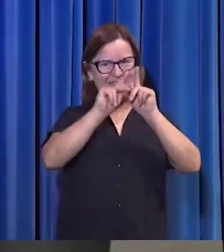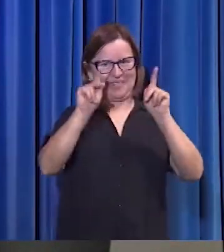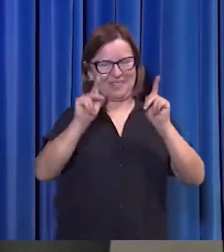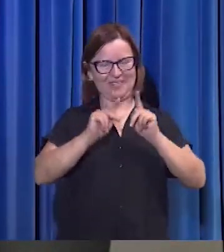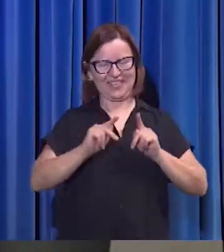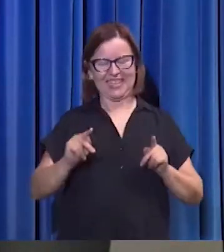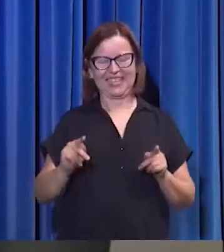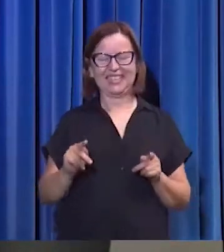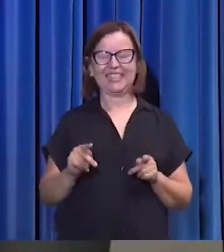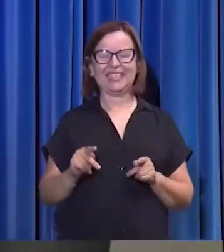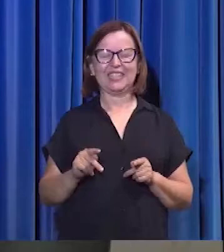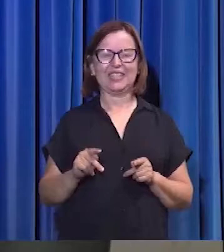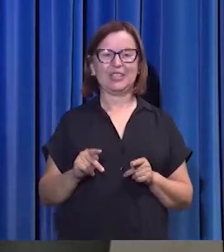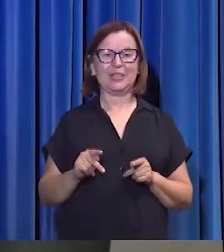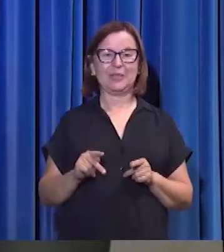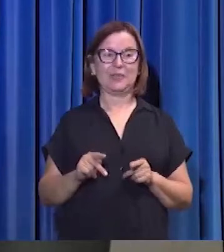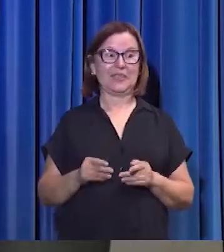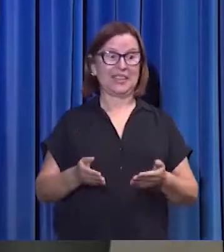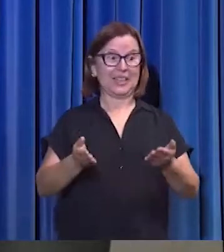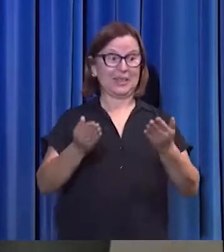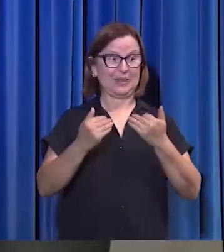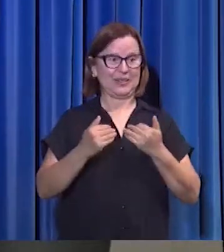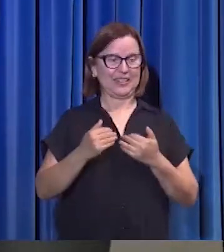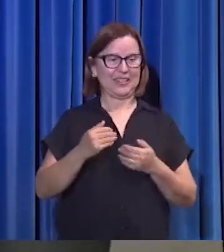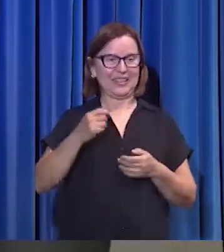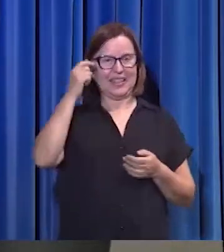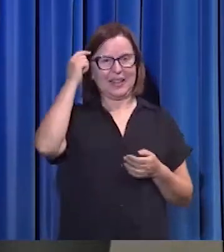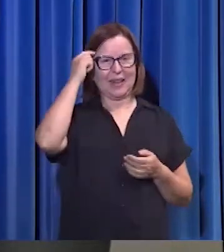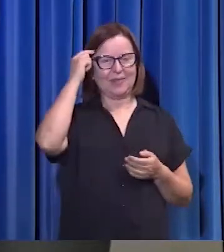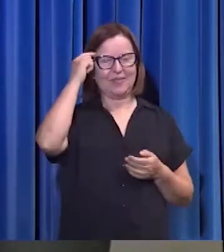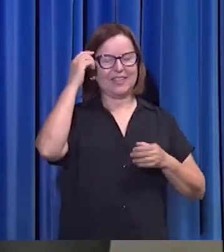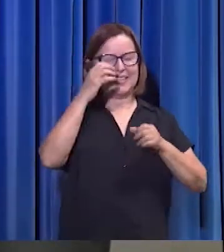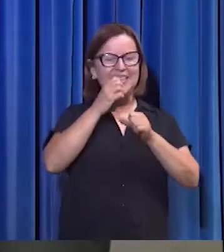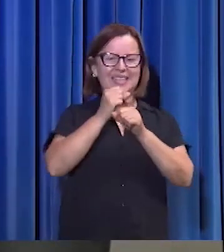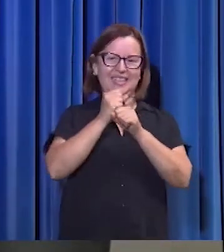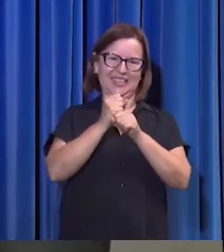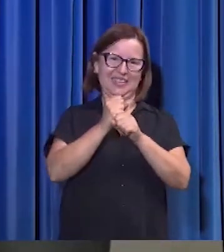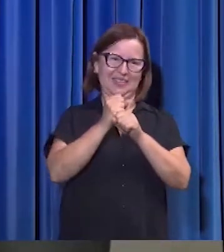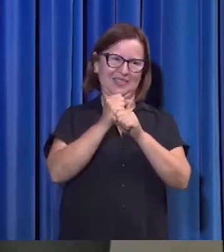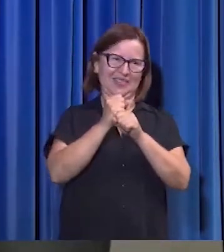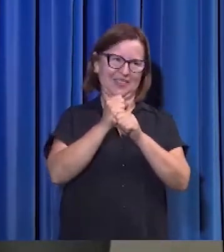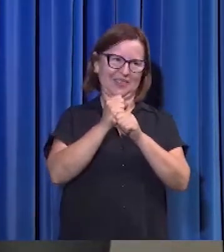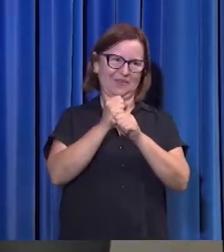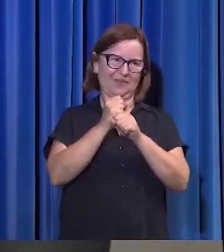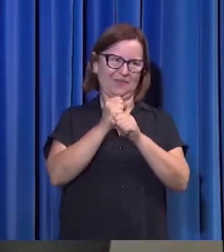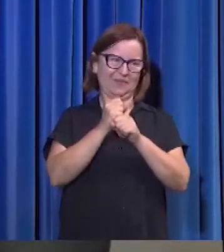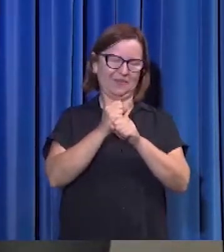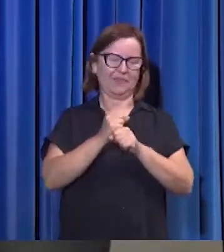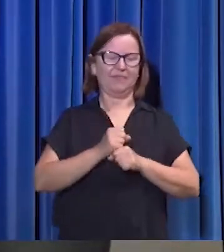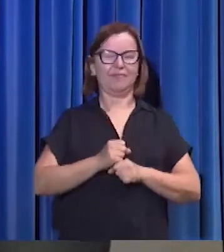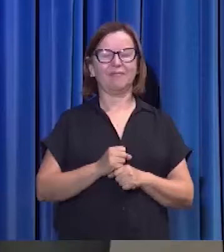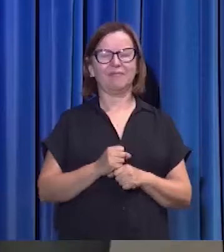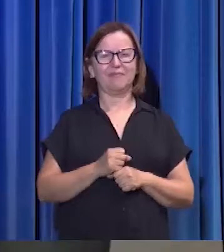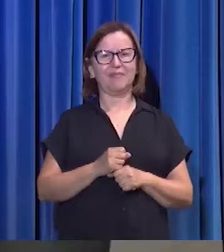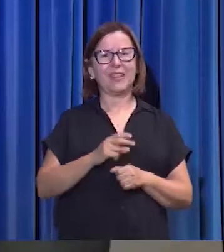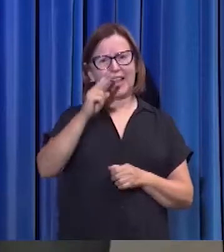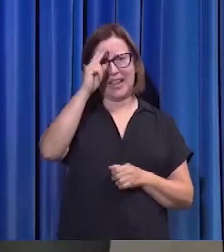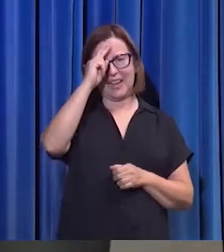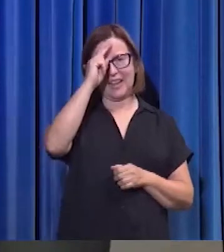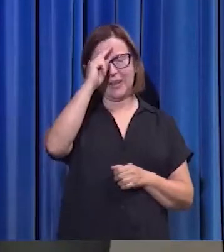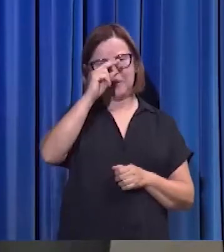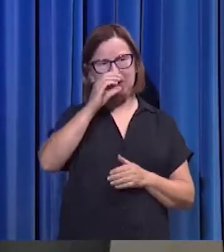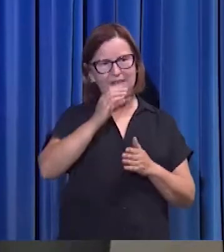paz de Cristo gera em nós uma mente segura. Dá uma lembradinha no